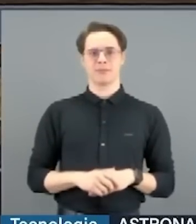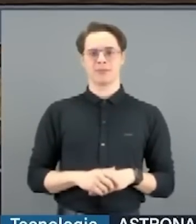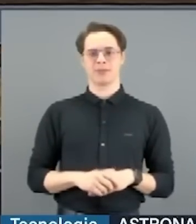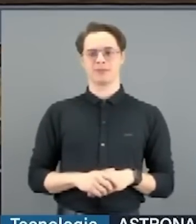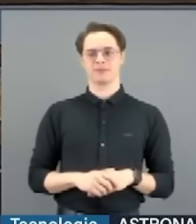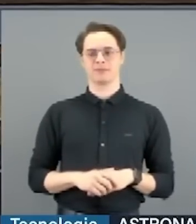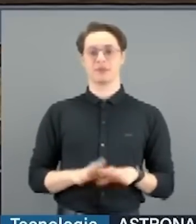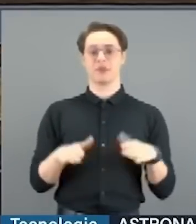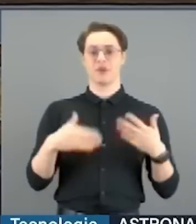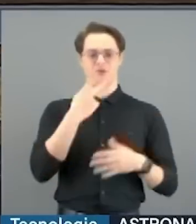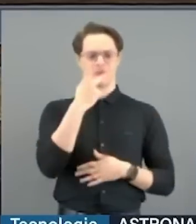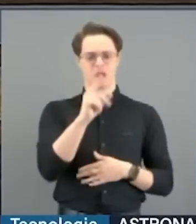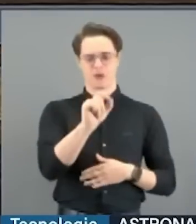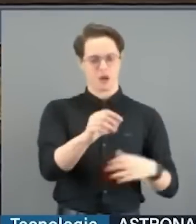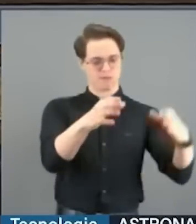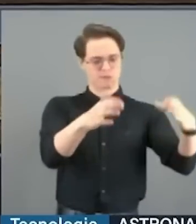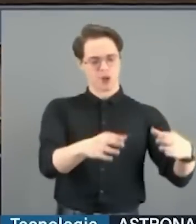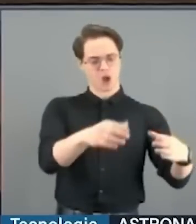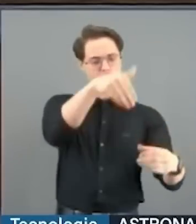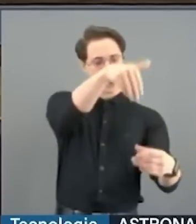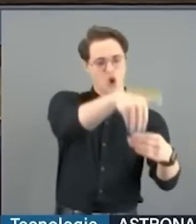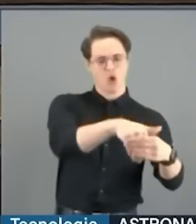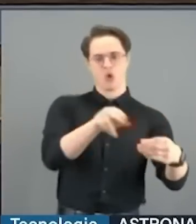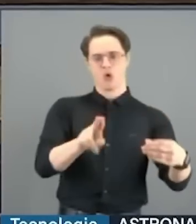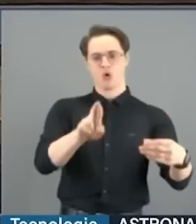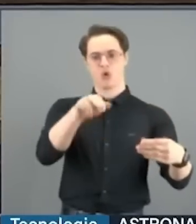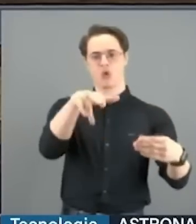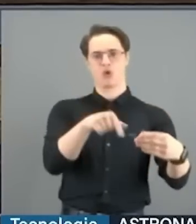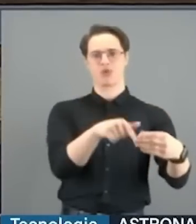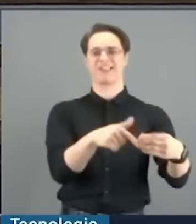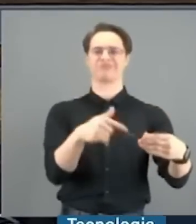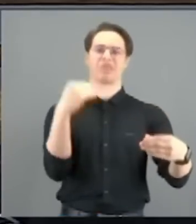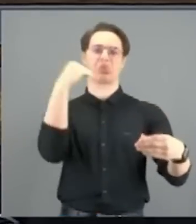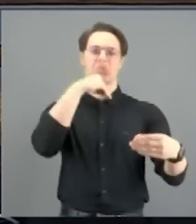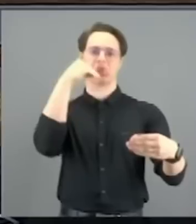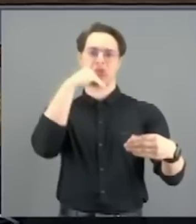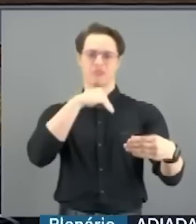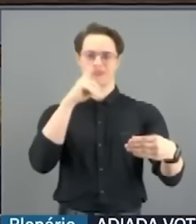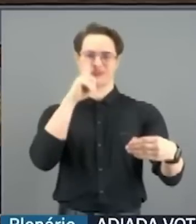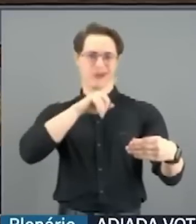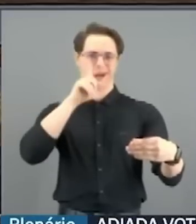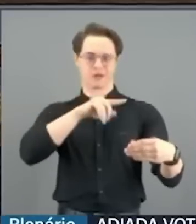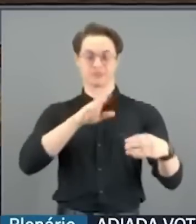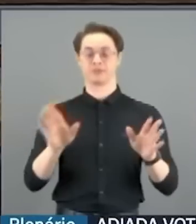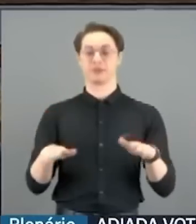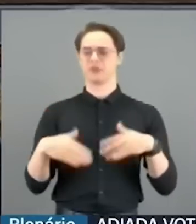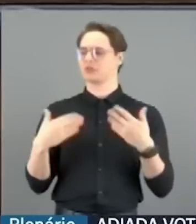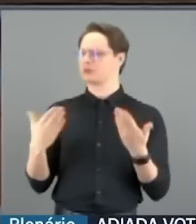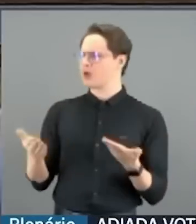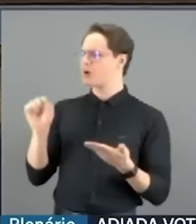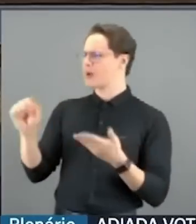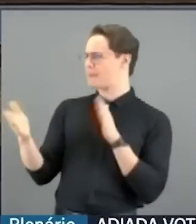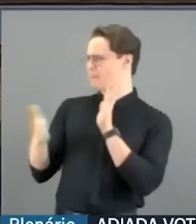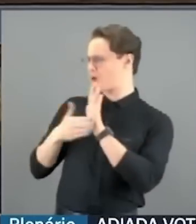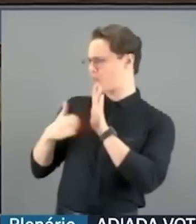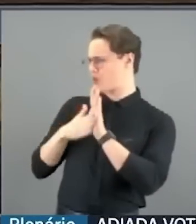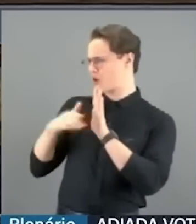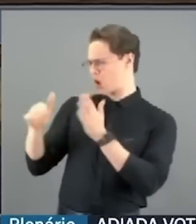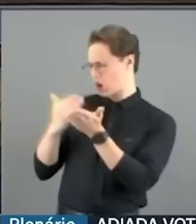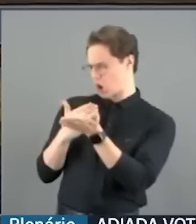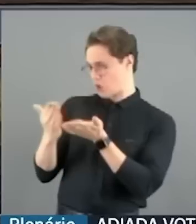Falar que as urnas eram a fragilidade das urnas, isso. Ou seja, a proposta... A